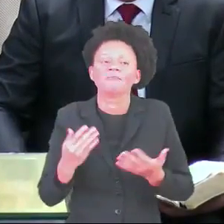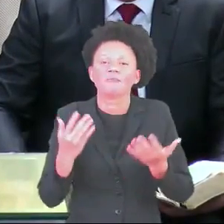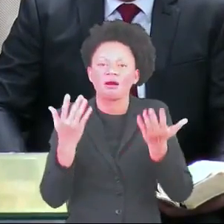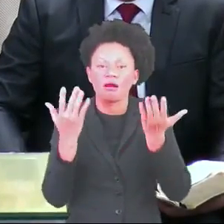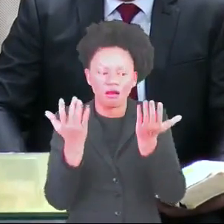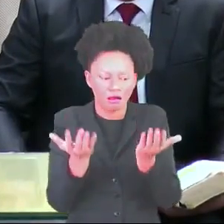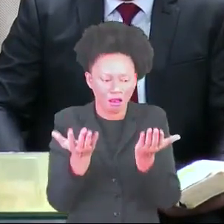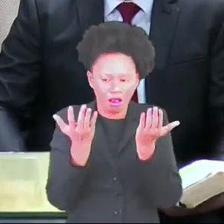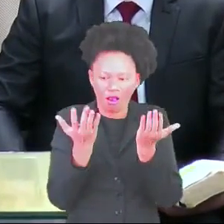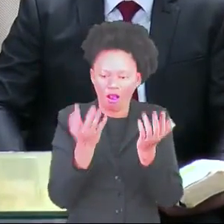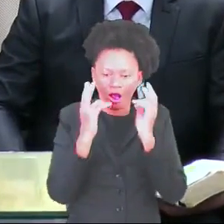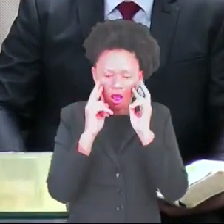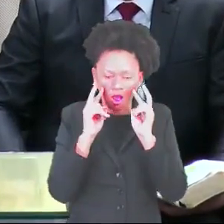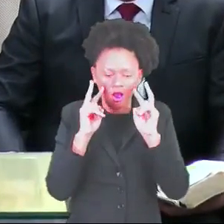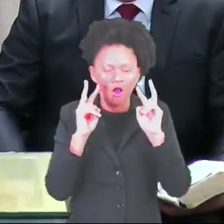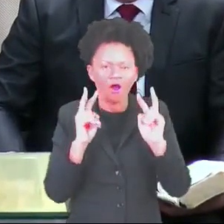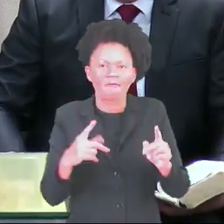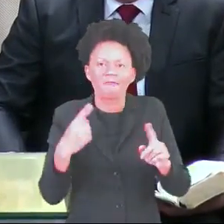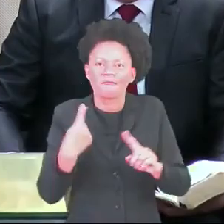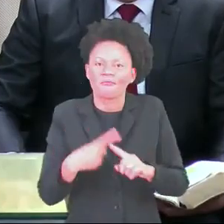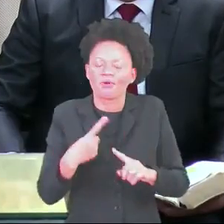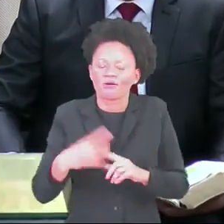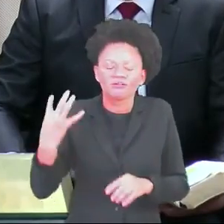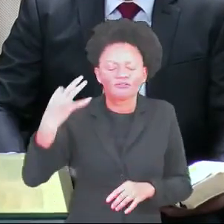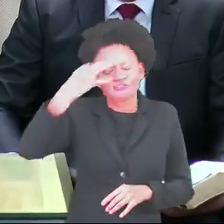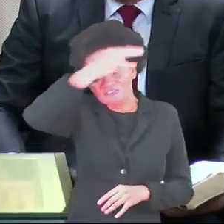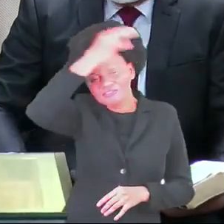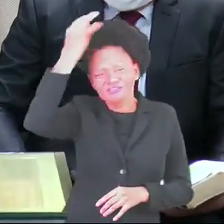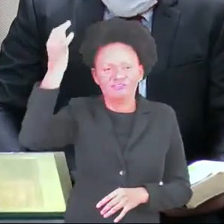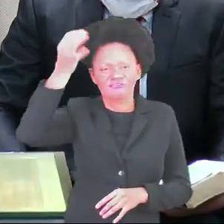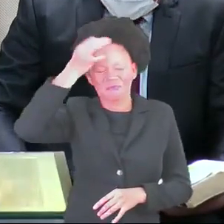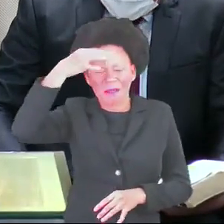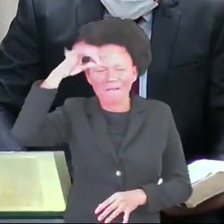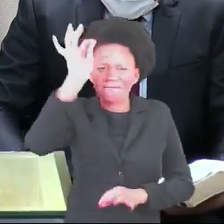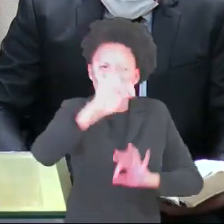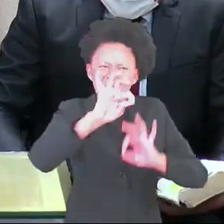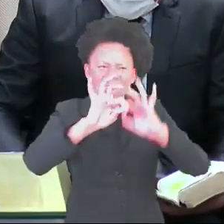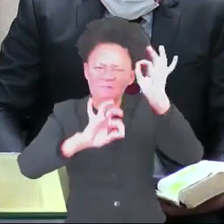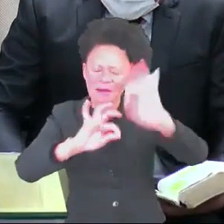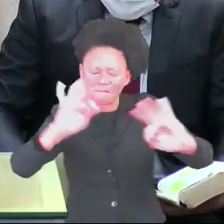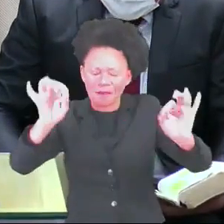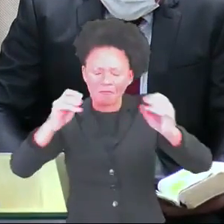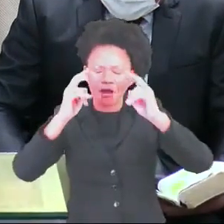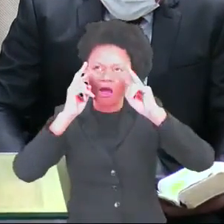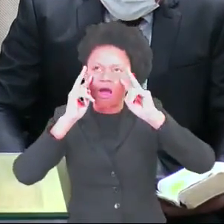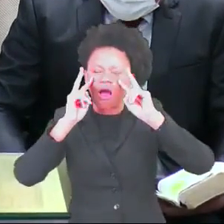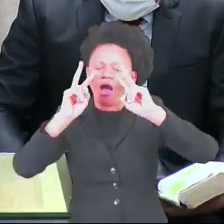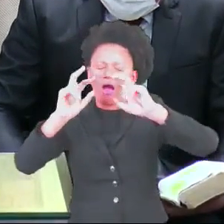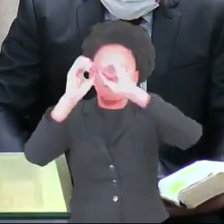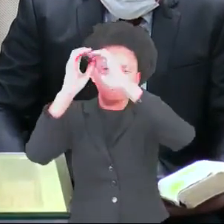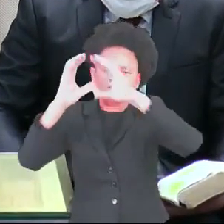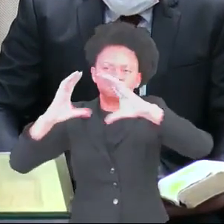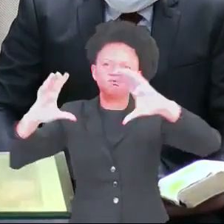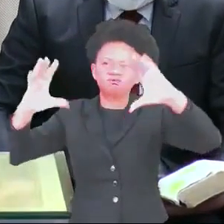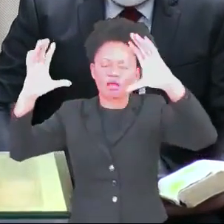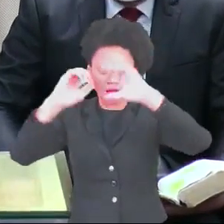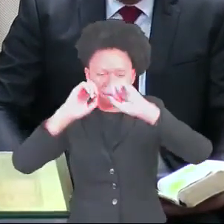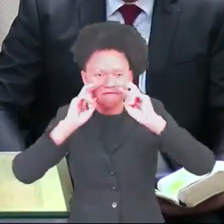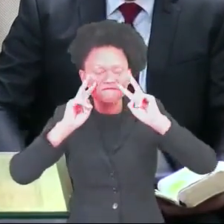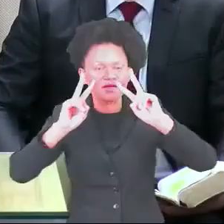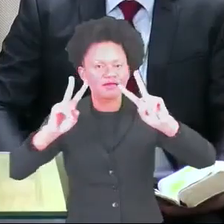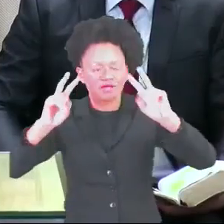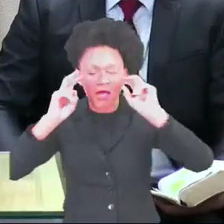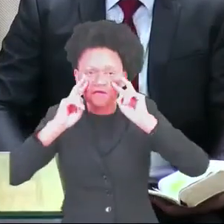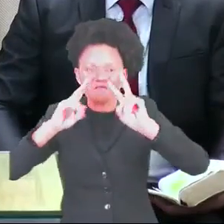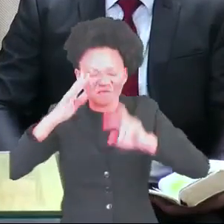olho, porque nesta hora o Espírito Santo vai abrir essa sua visão para você enxergar, enxerga, enxerga. Se